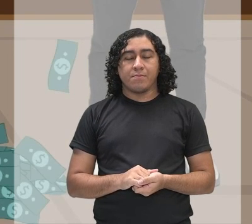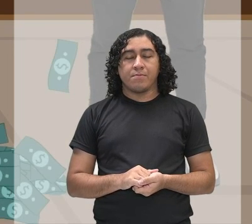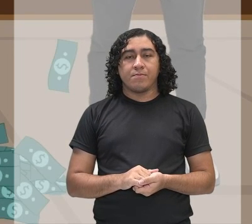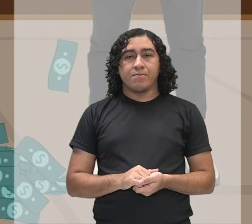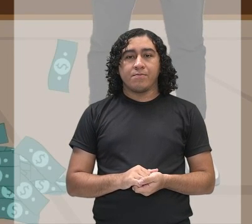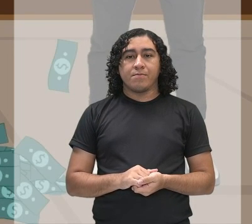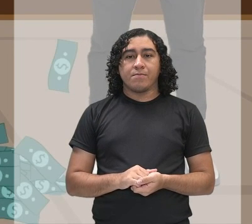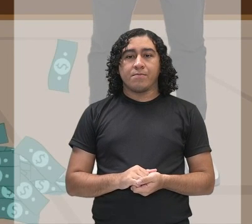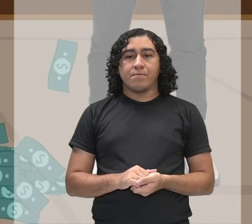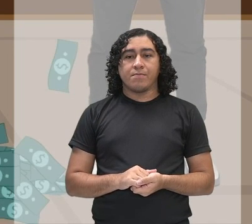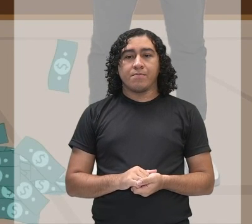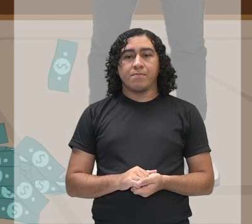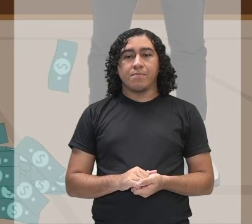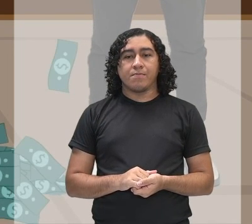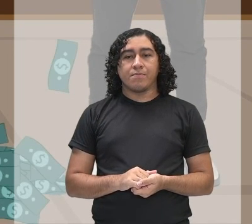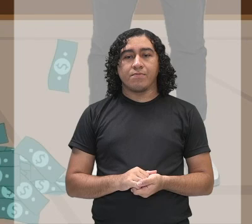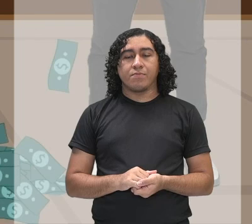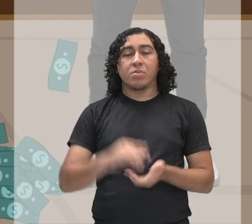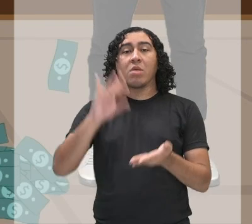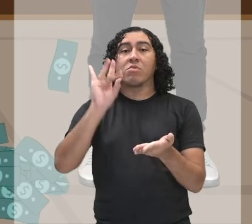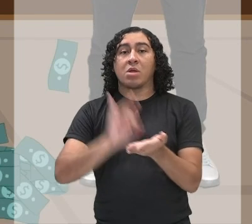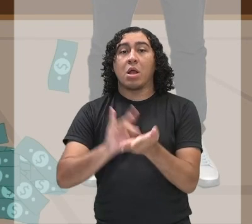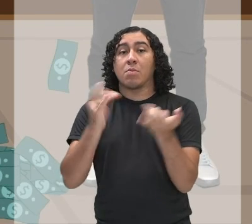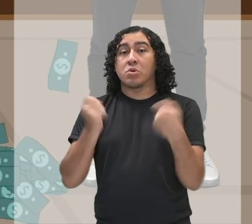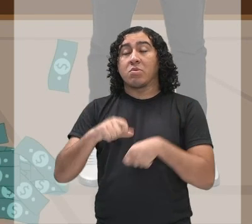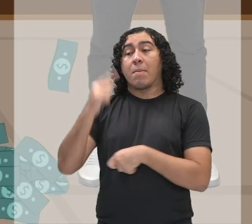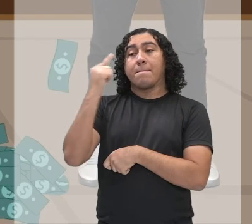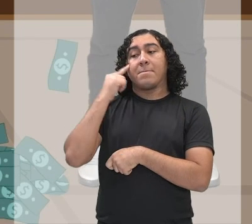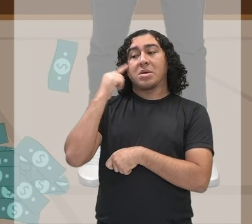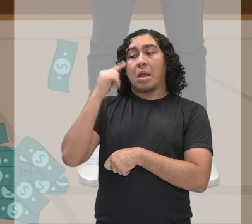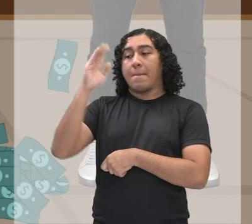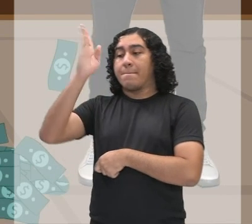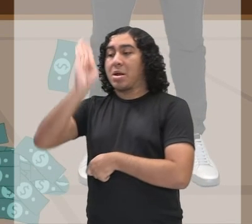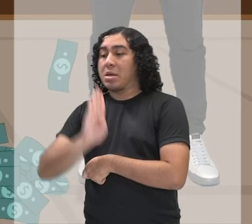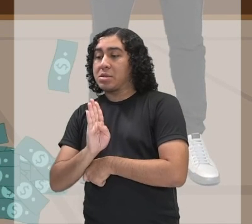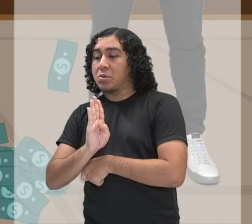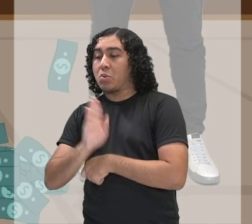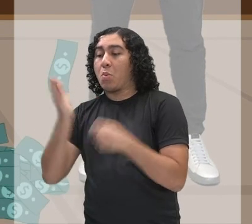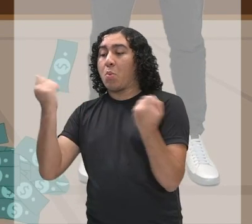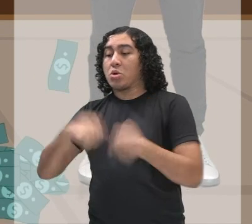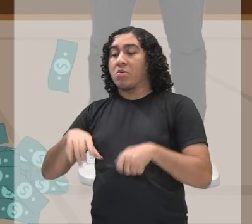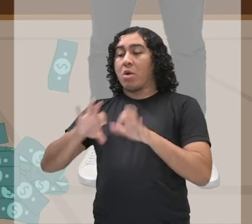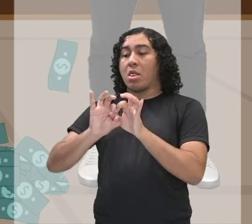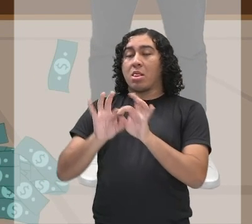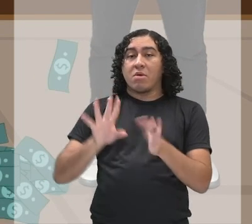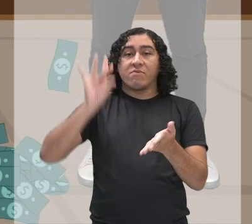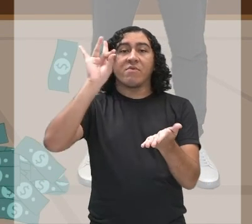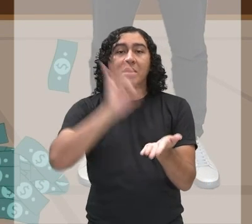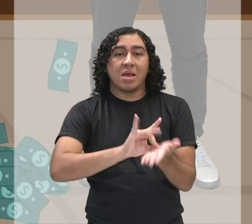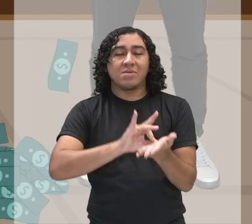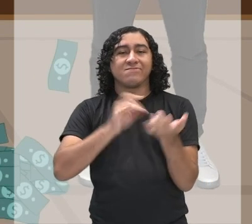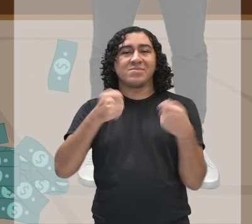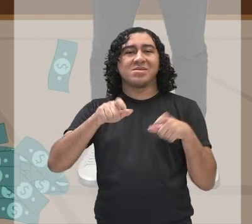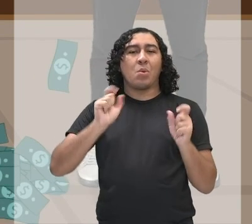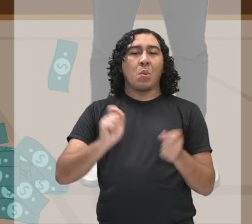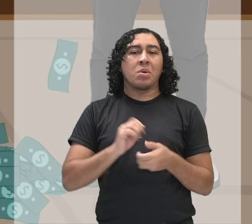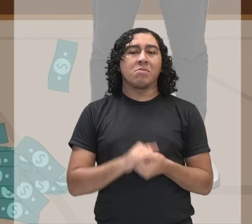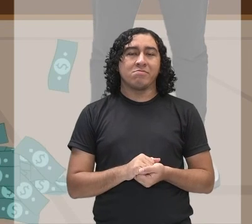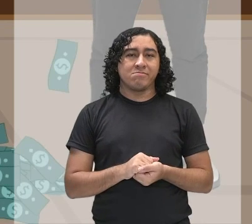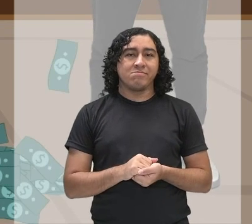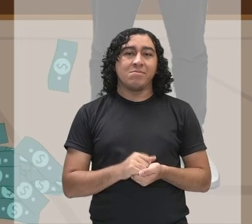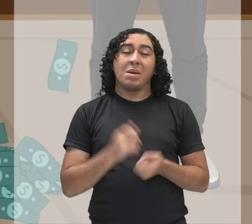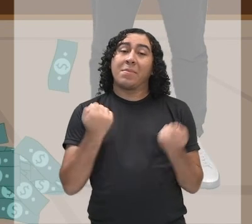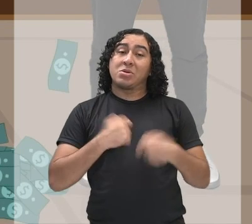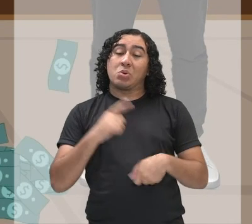realidade, nós podemos dizer que o Brasil, para se tornar independente de fato, ele teve que comprar,